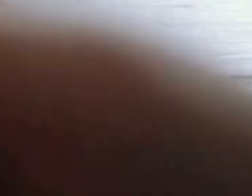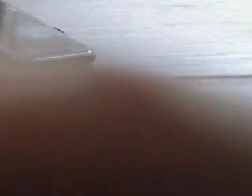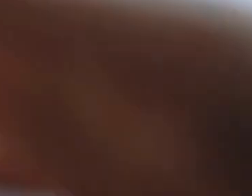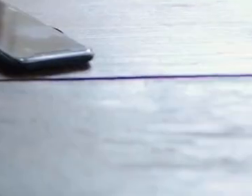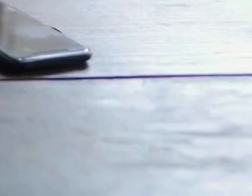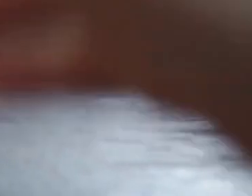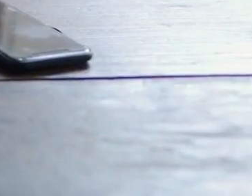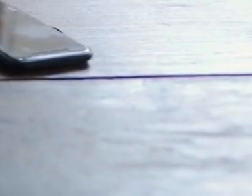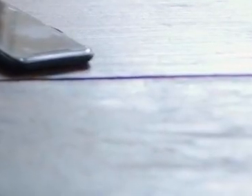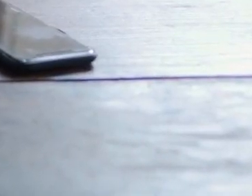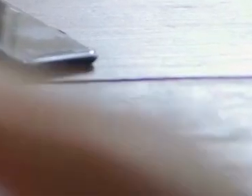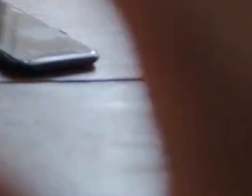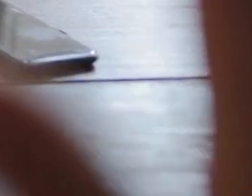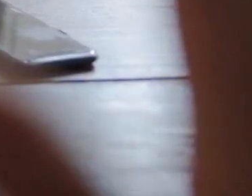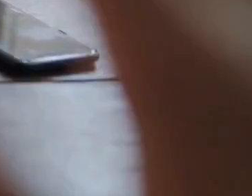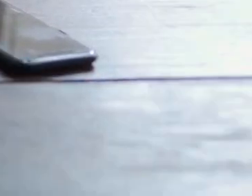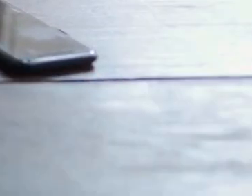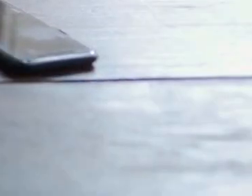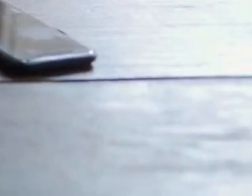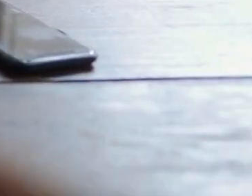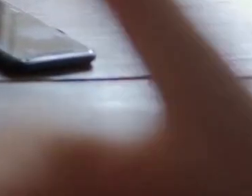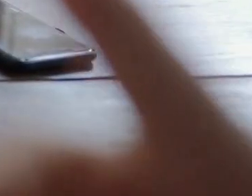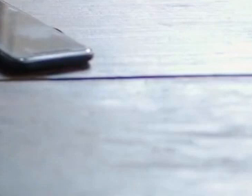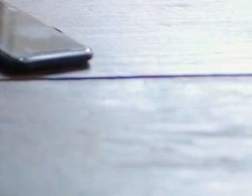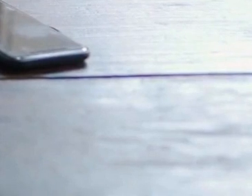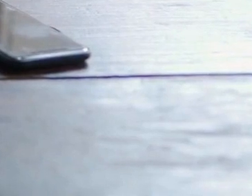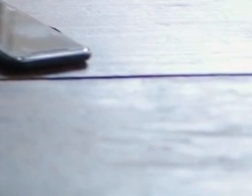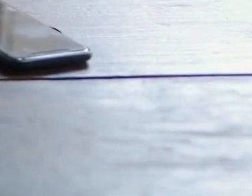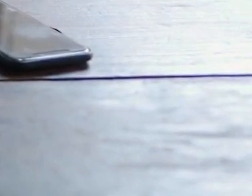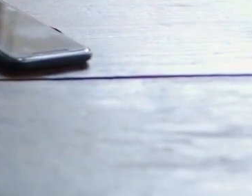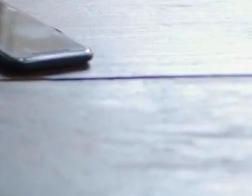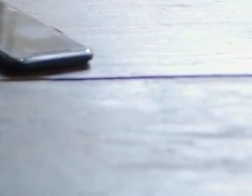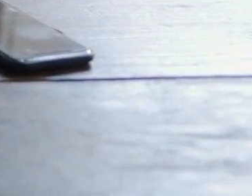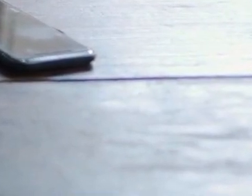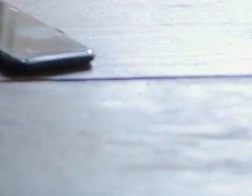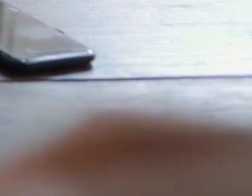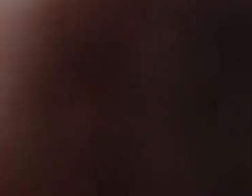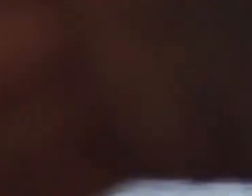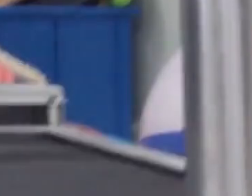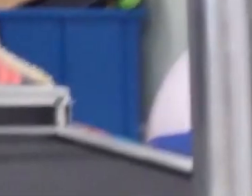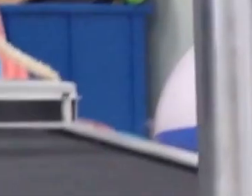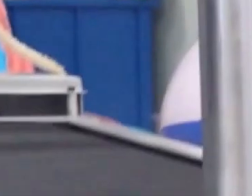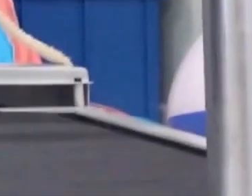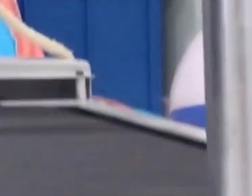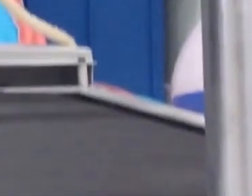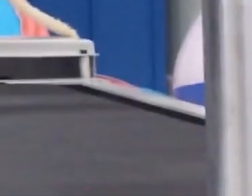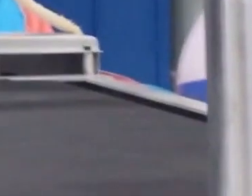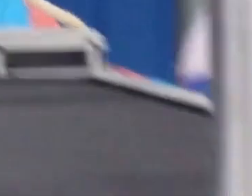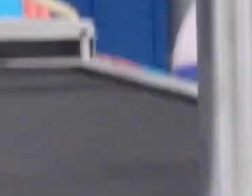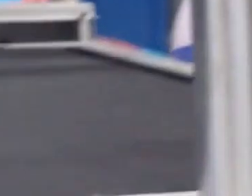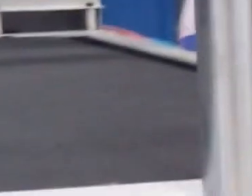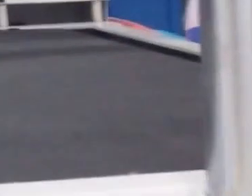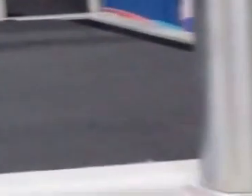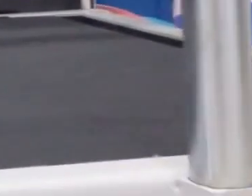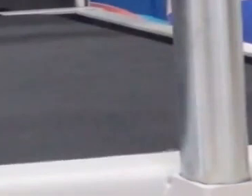doença provoca o encurtamento de braços e pernas e promove a cabeça e testa proeminentes.